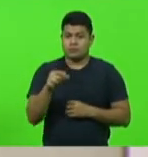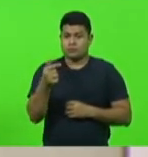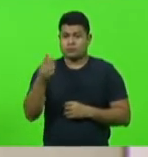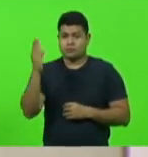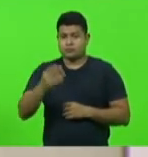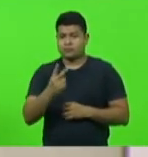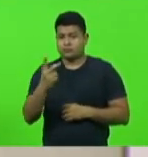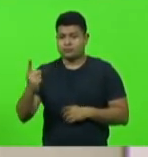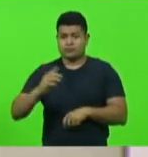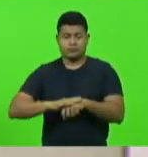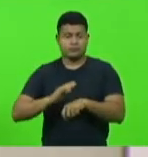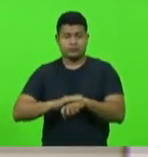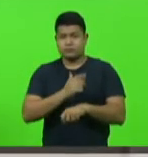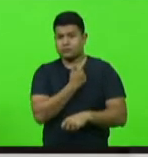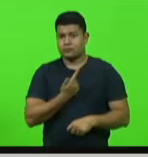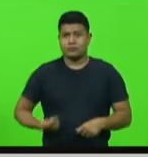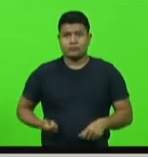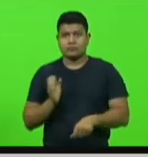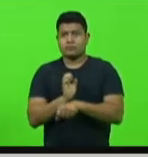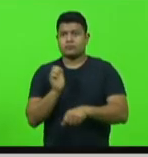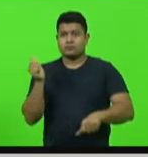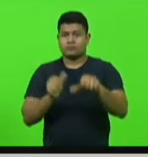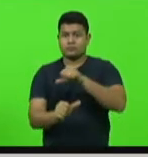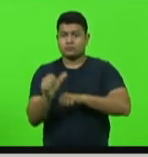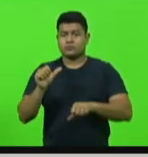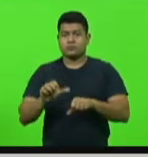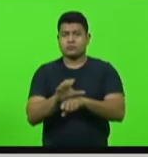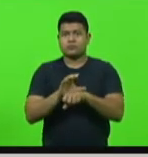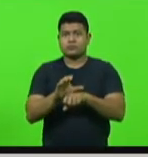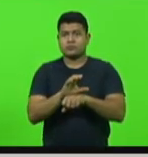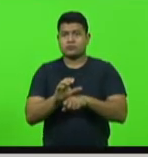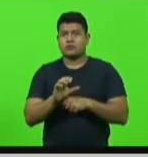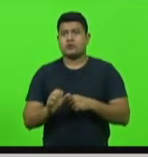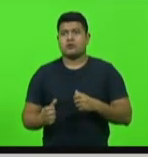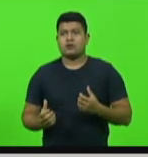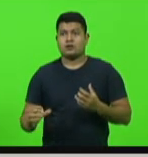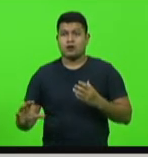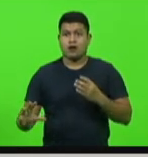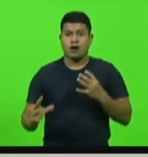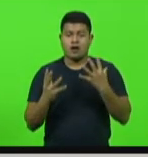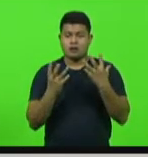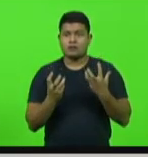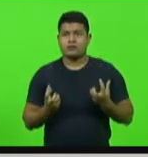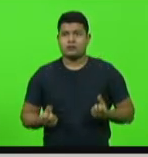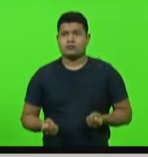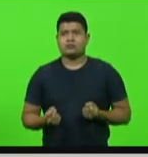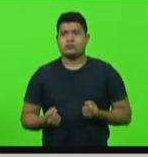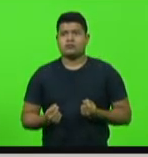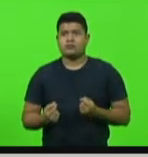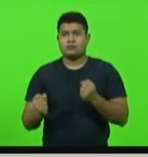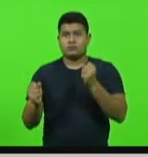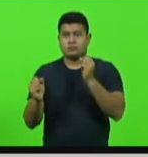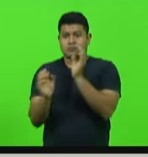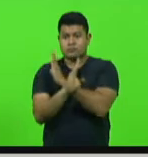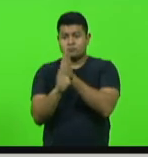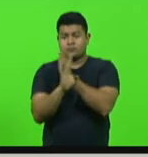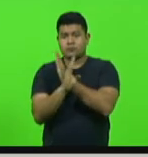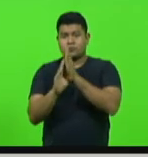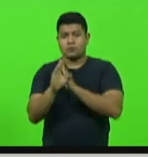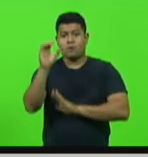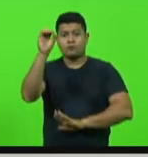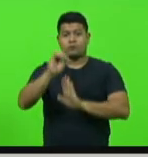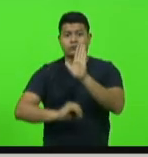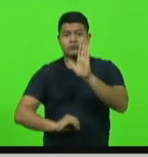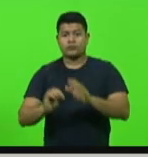Governo do Estado, altera a Constituição do Estado para estabelecer a adesão de perícia oficial de Santa Catarina